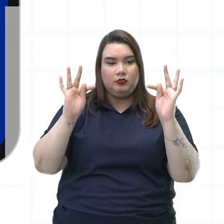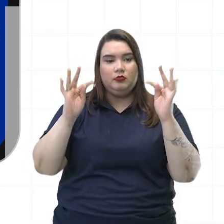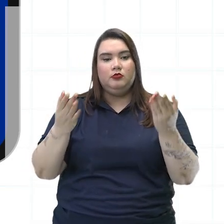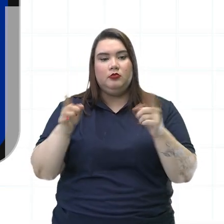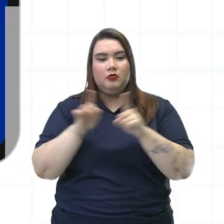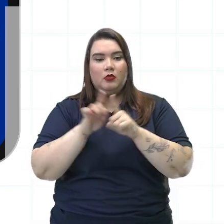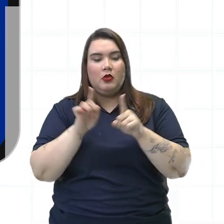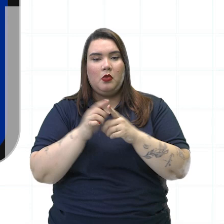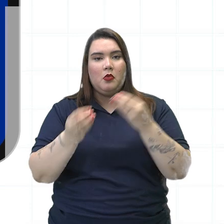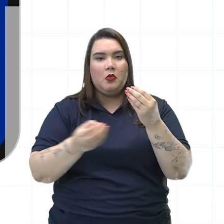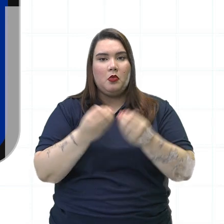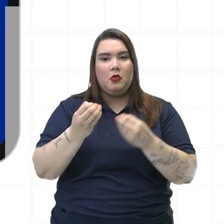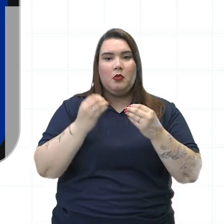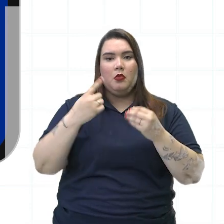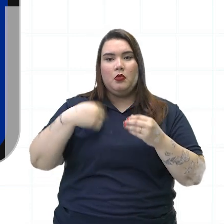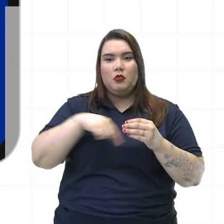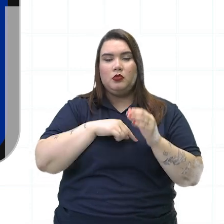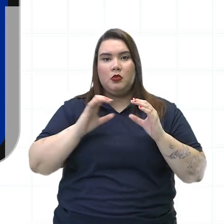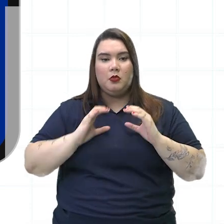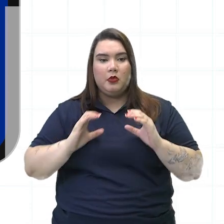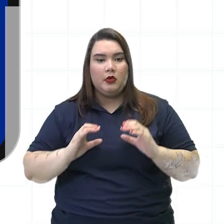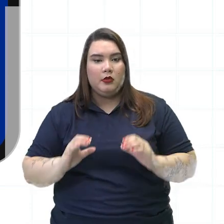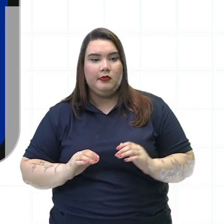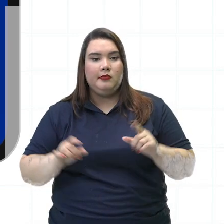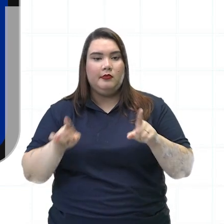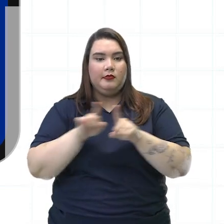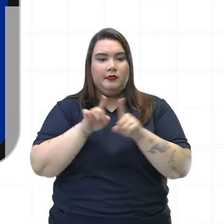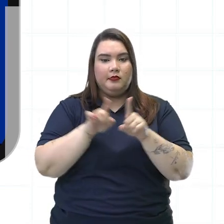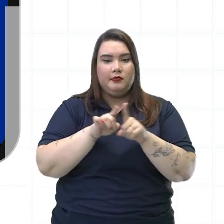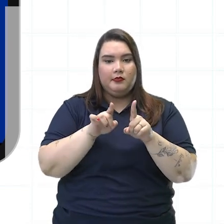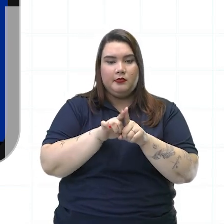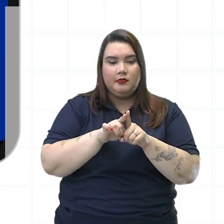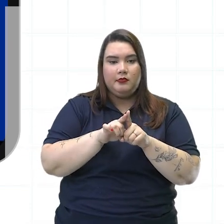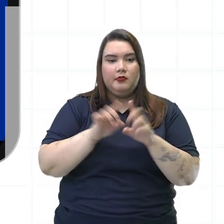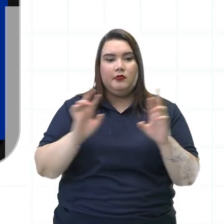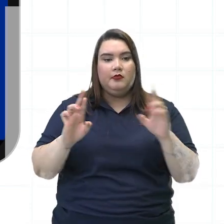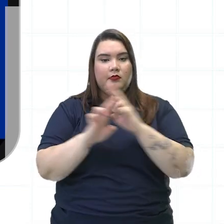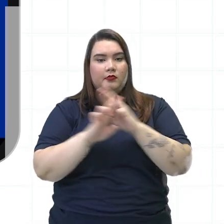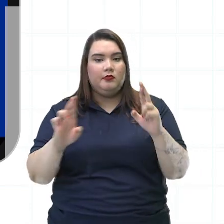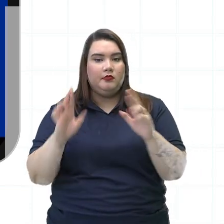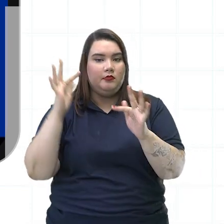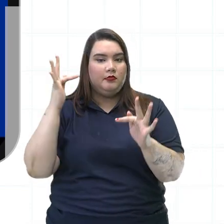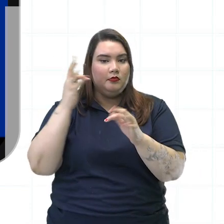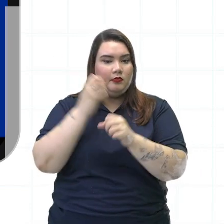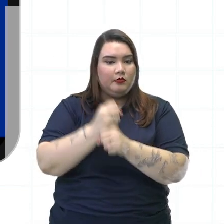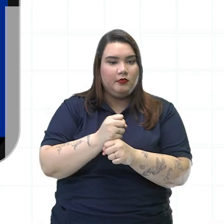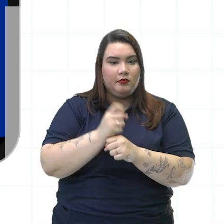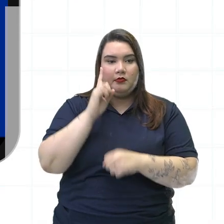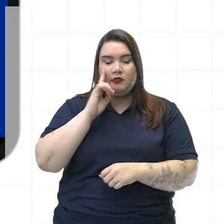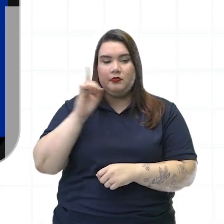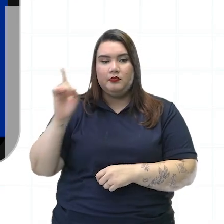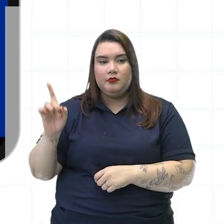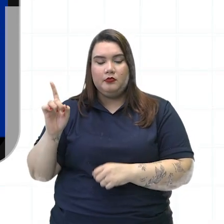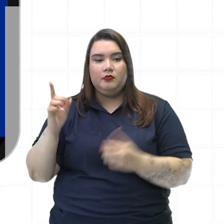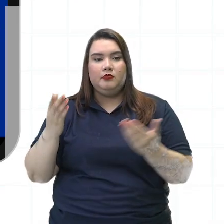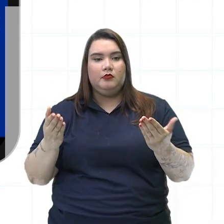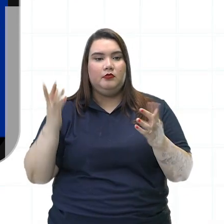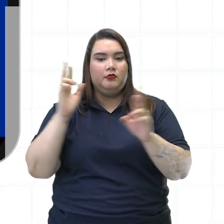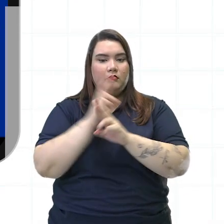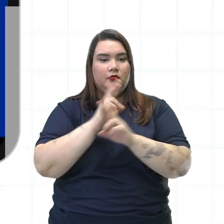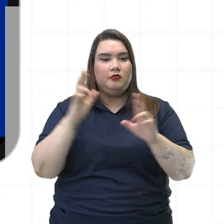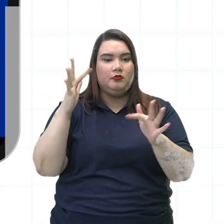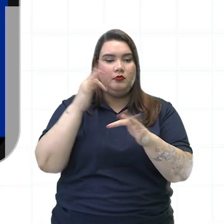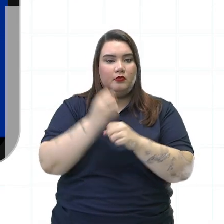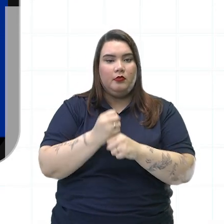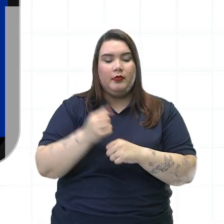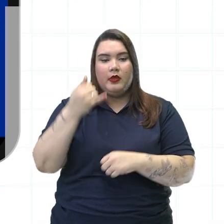comparação, reflexão sobre hábitos. Temos também a relação com a física. Relação com